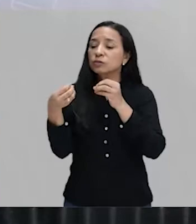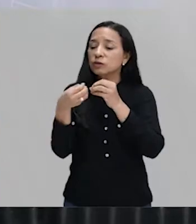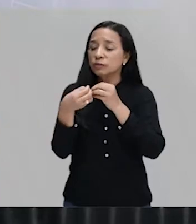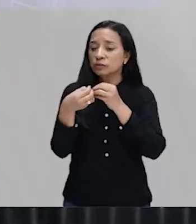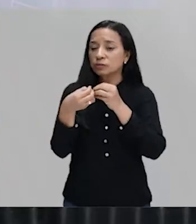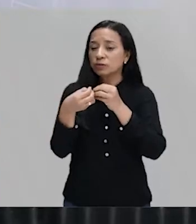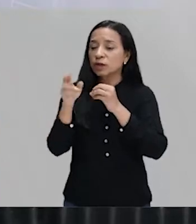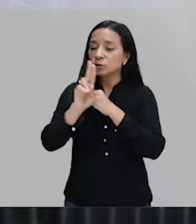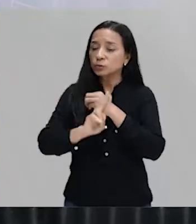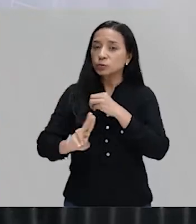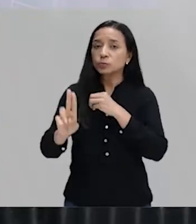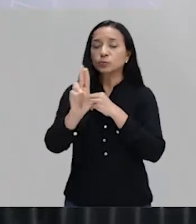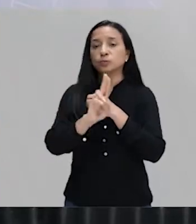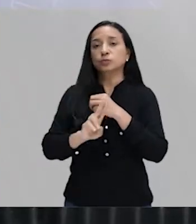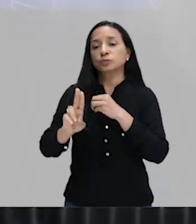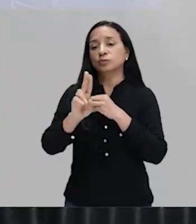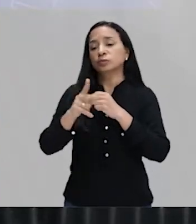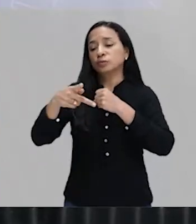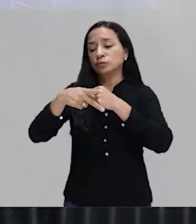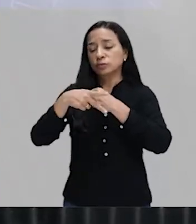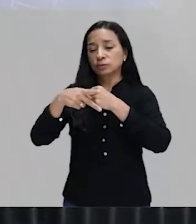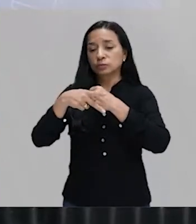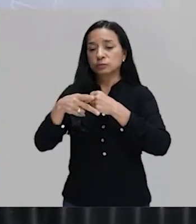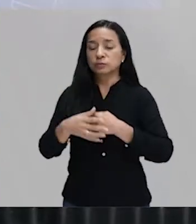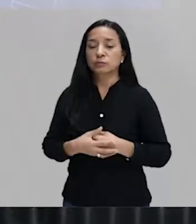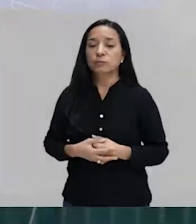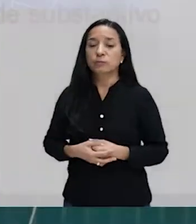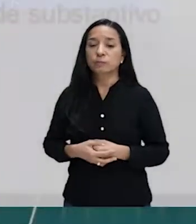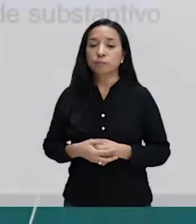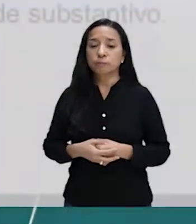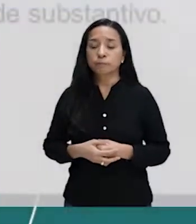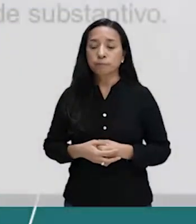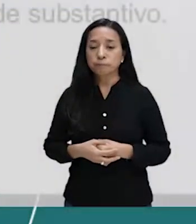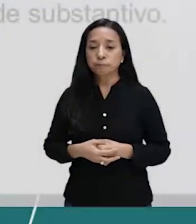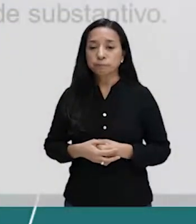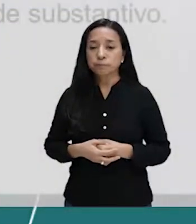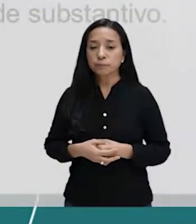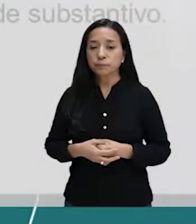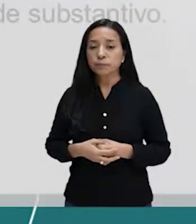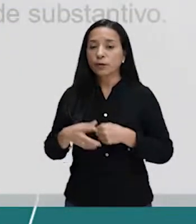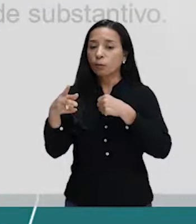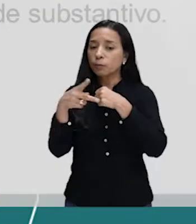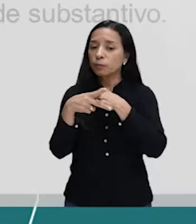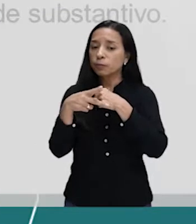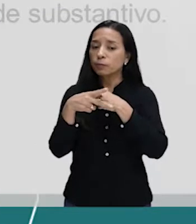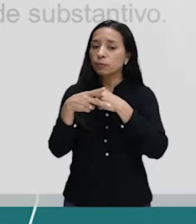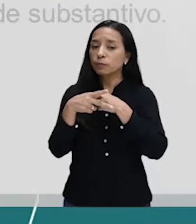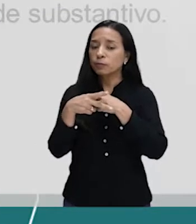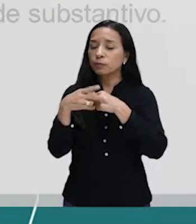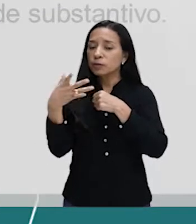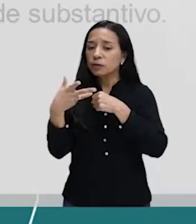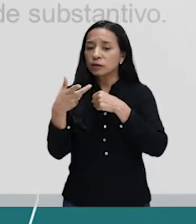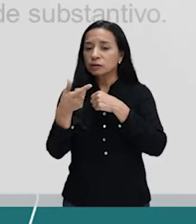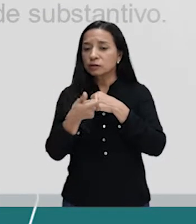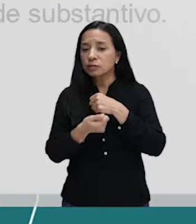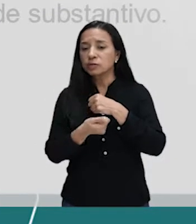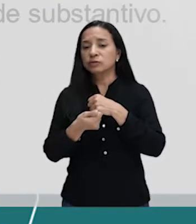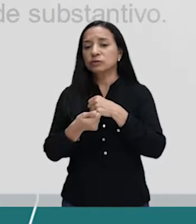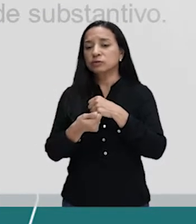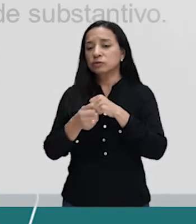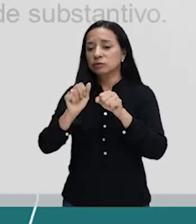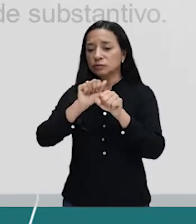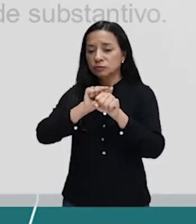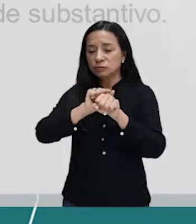proximidade com o uso dos pronomes. Os pronomes demonstrativos adjetivos e substantivos.